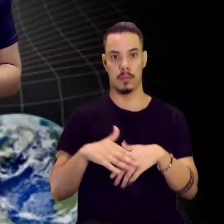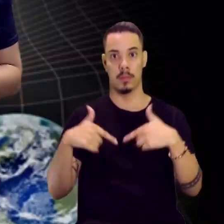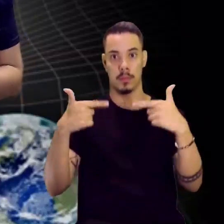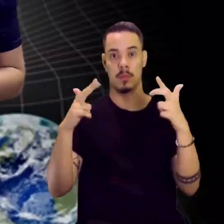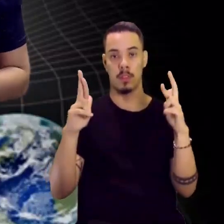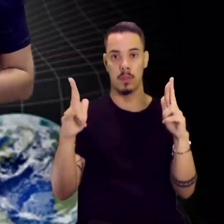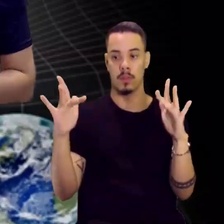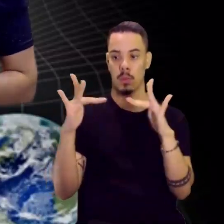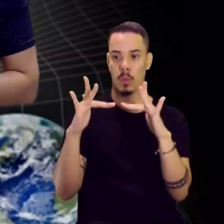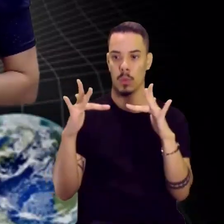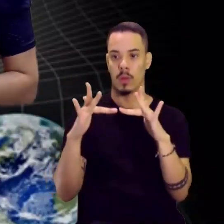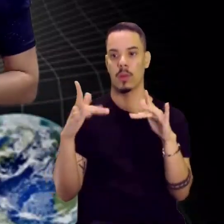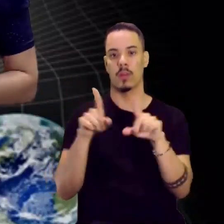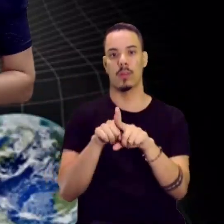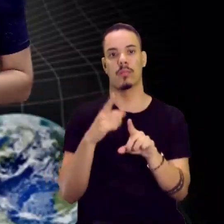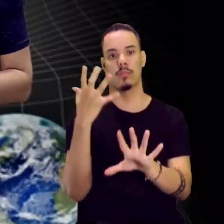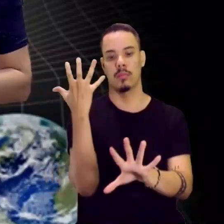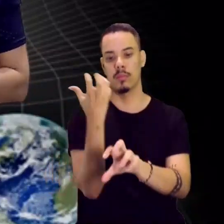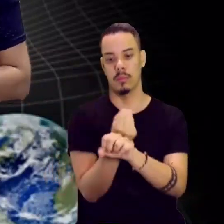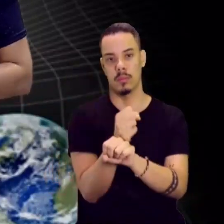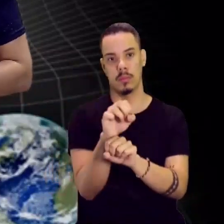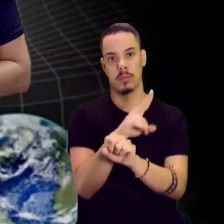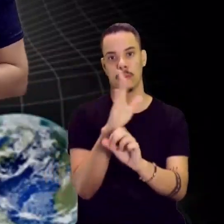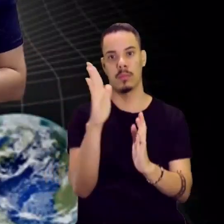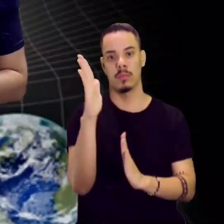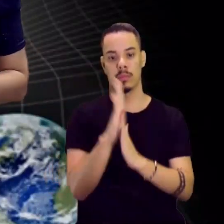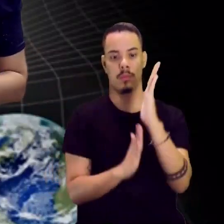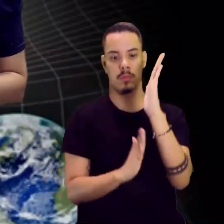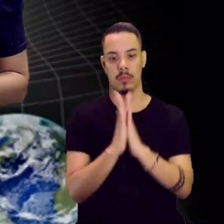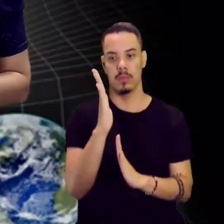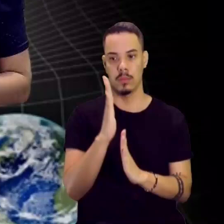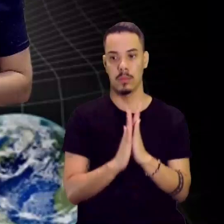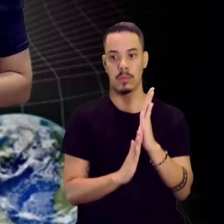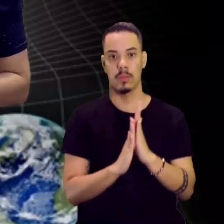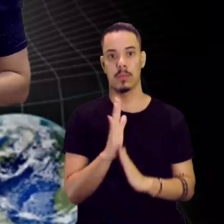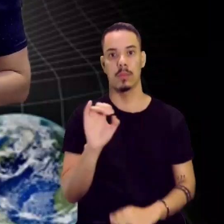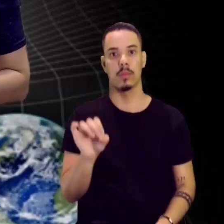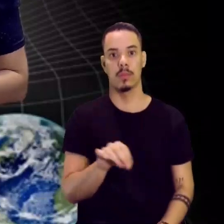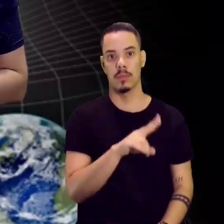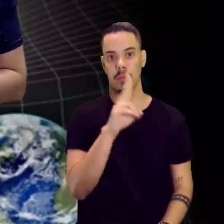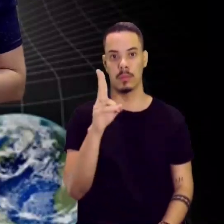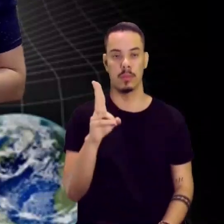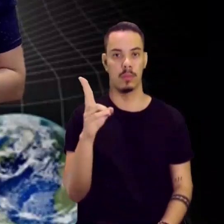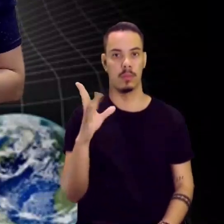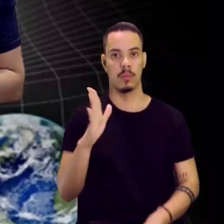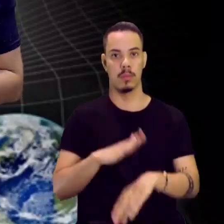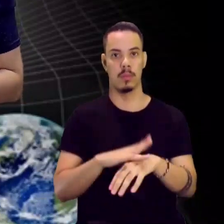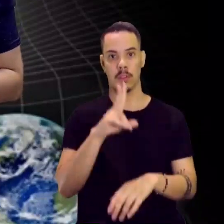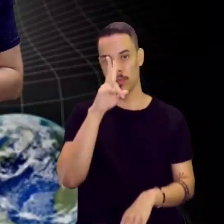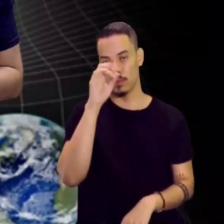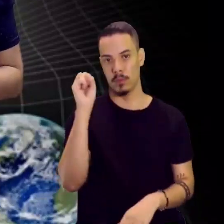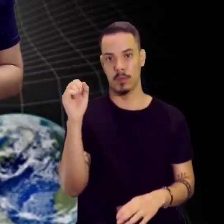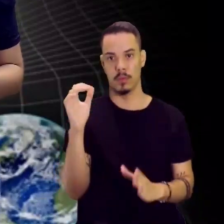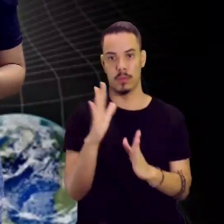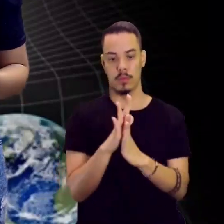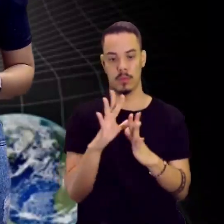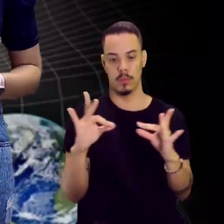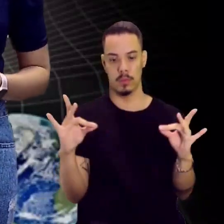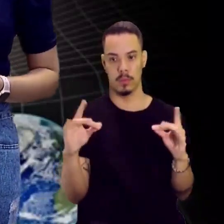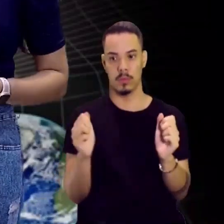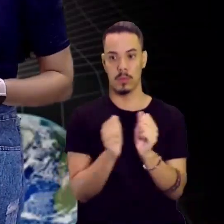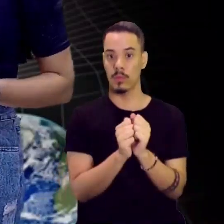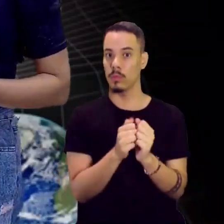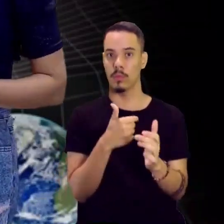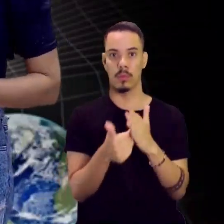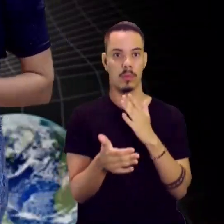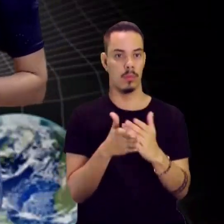campo, devido a contato, se é uma atração, se é um atrito. No caso, se é devido à força gravitacional, uma força elástica, e